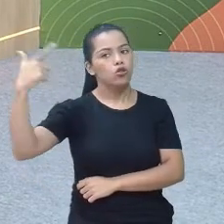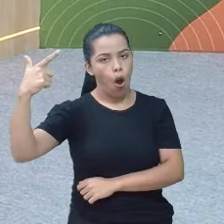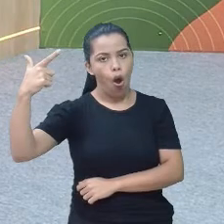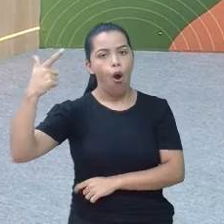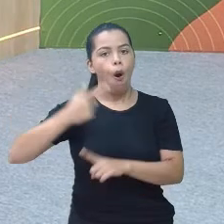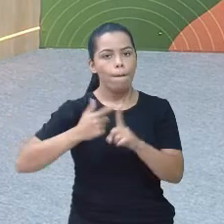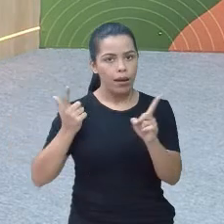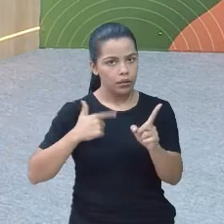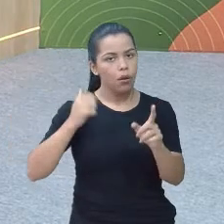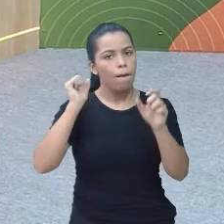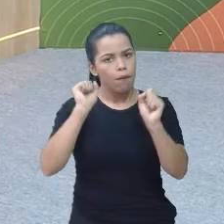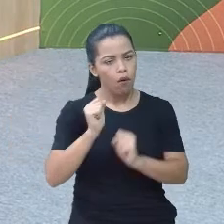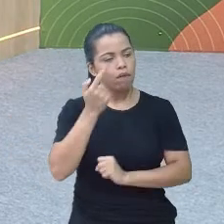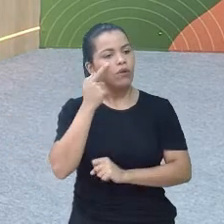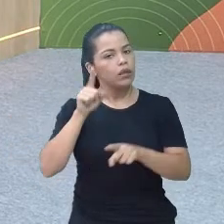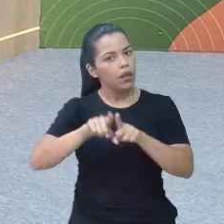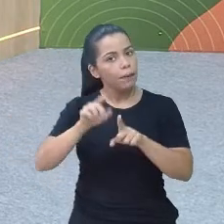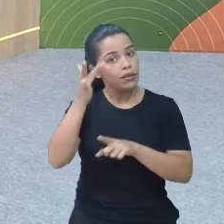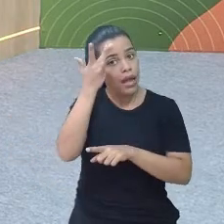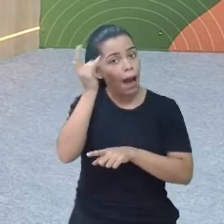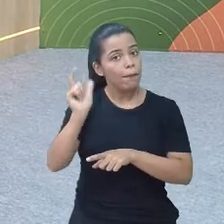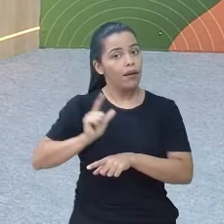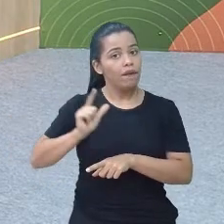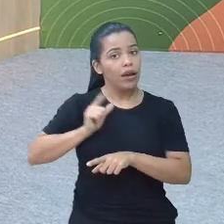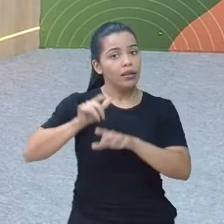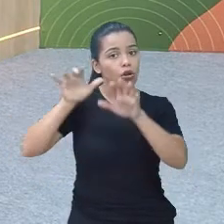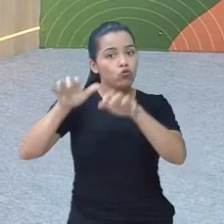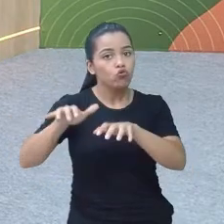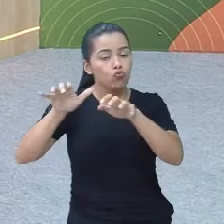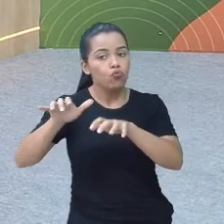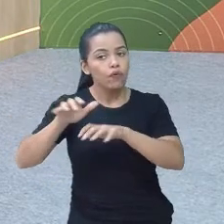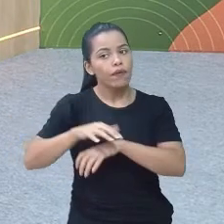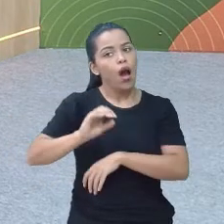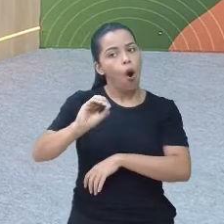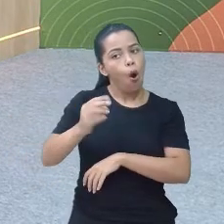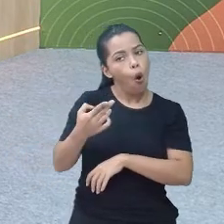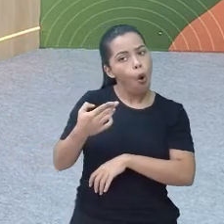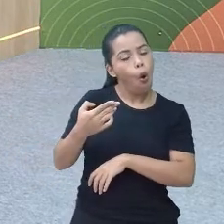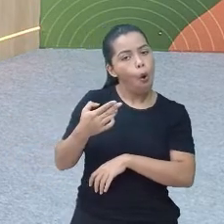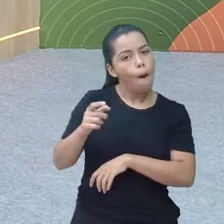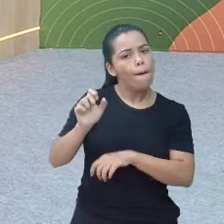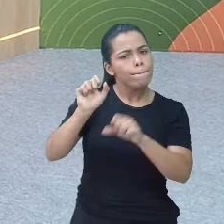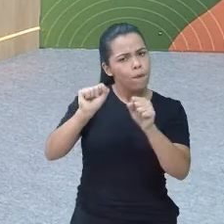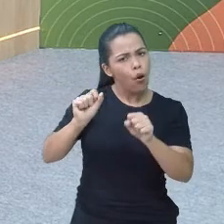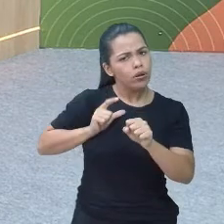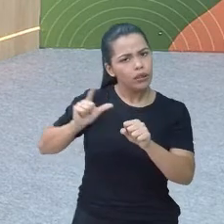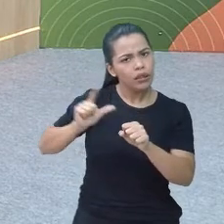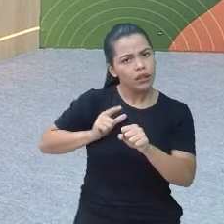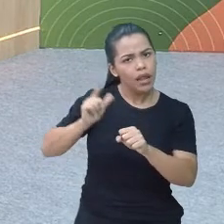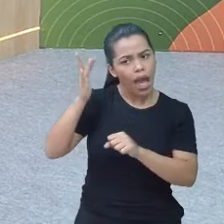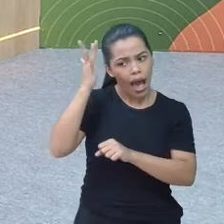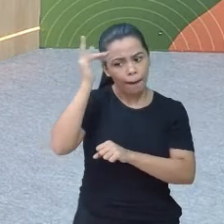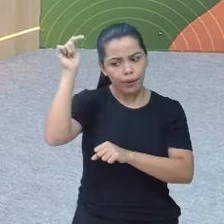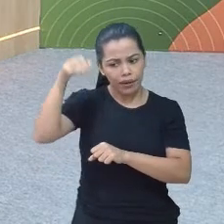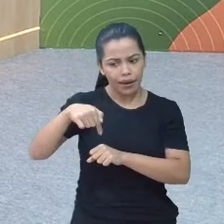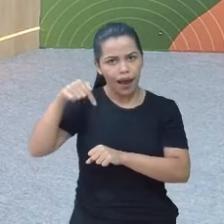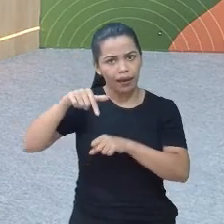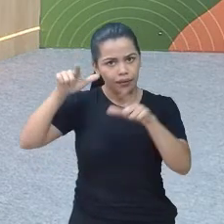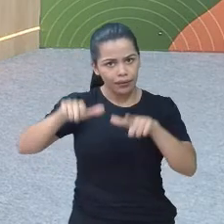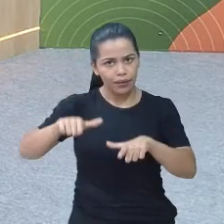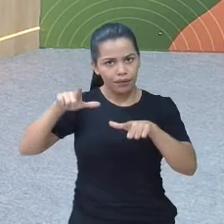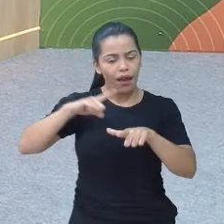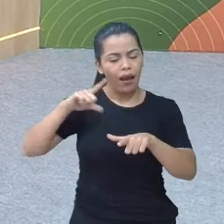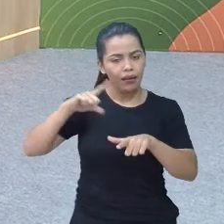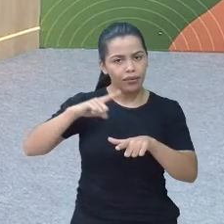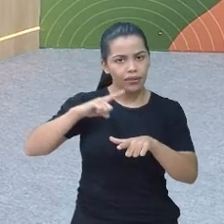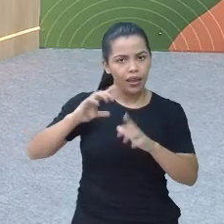tempo vai ser de chuva. E será que na previsão do tempo pode vir a ideia de que vai ter um dia nevando?